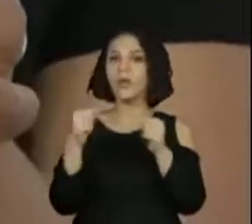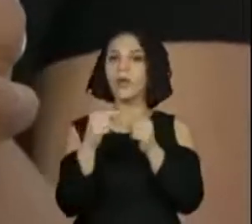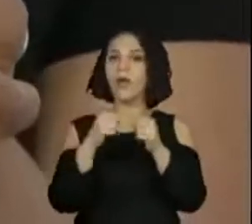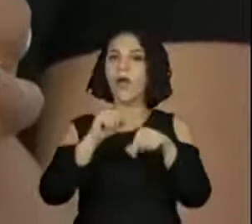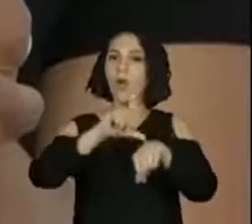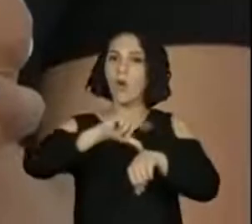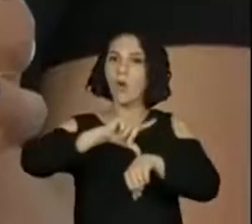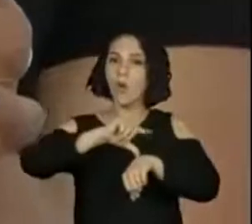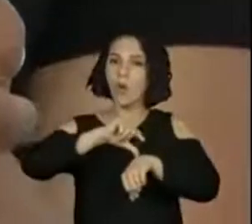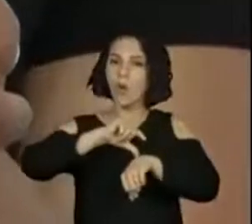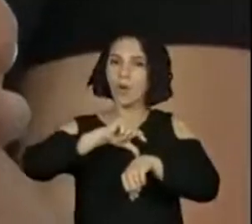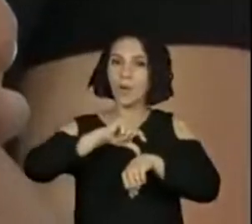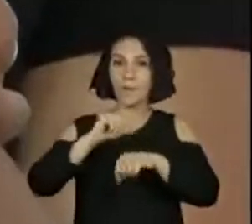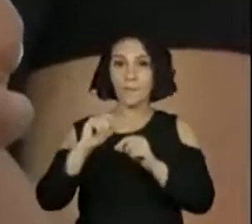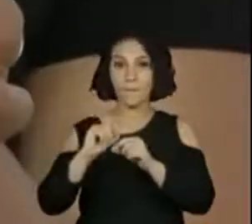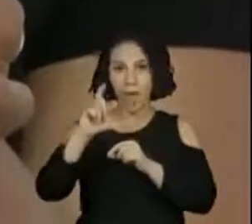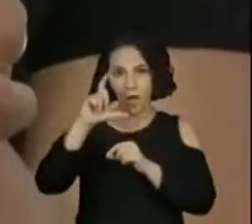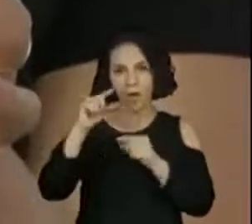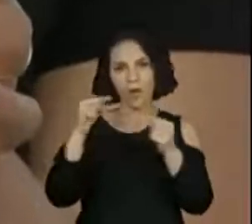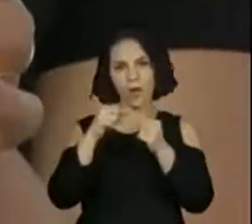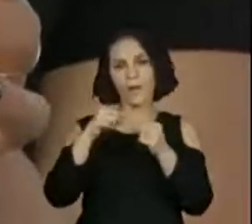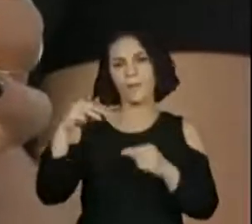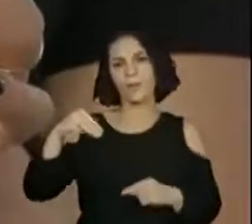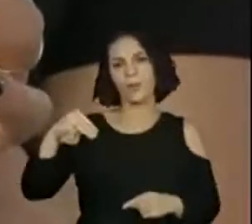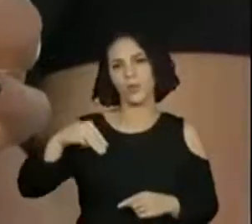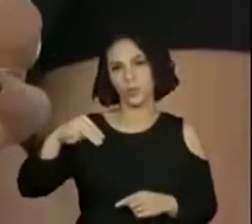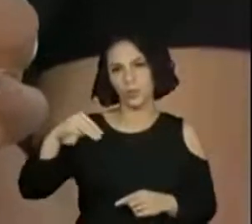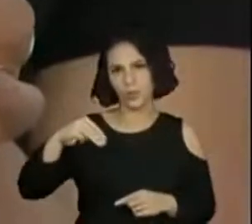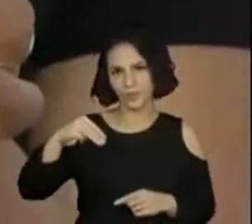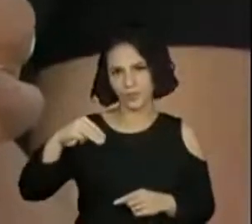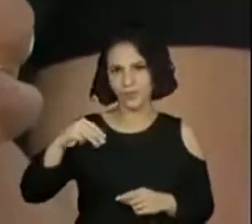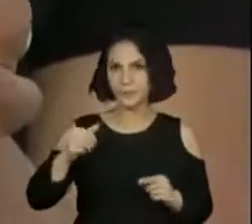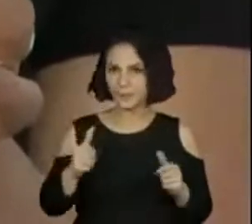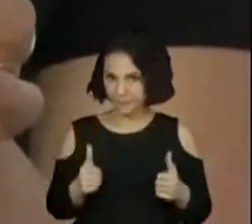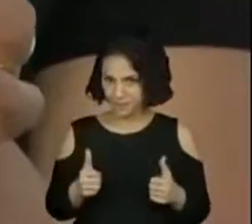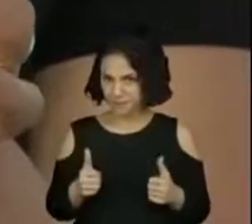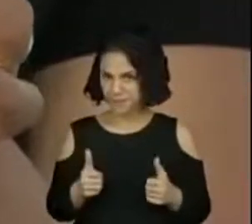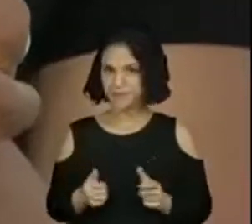e um maior para o minuto, tá bom?